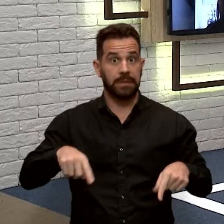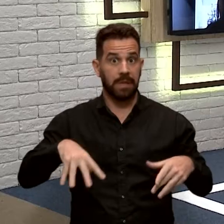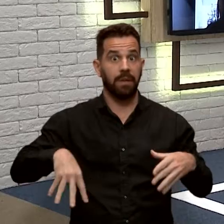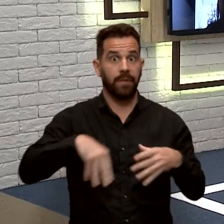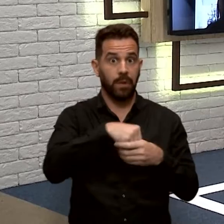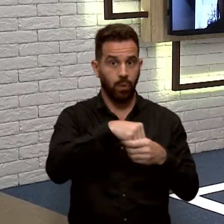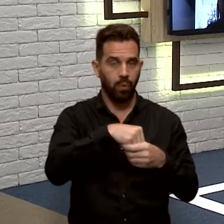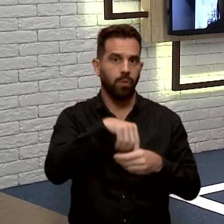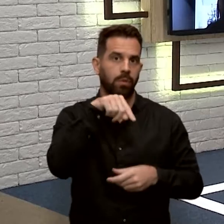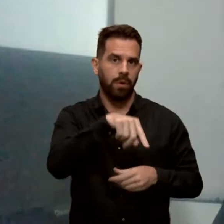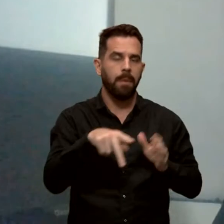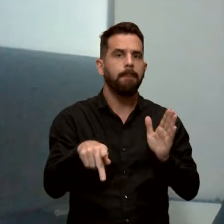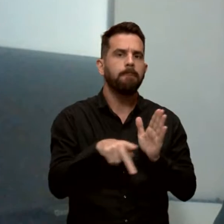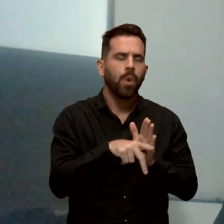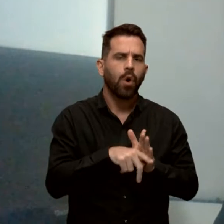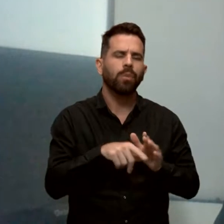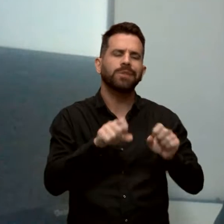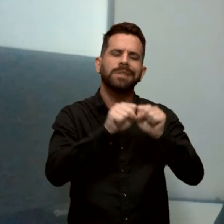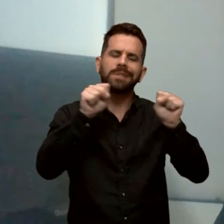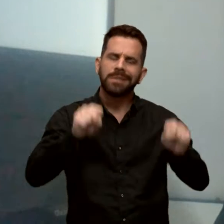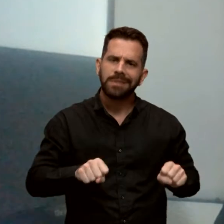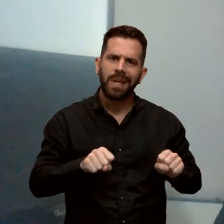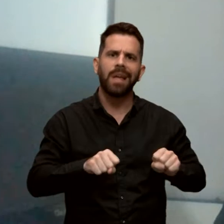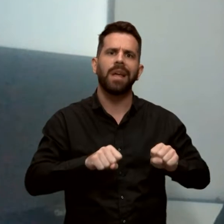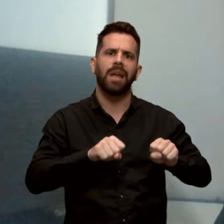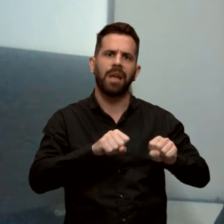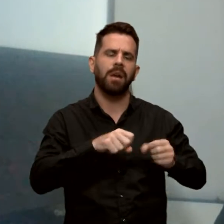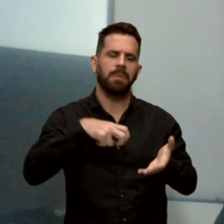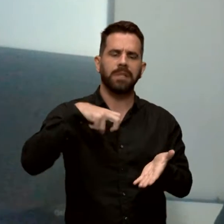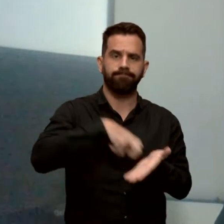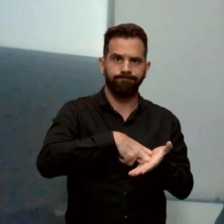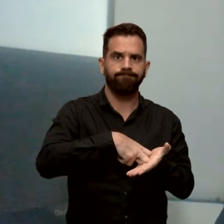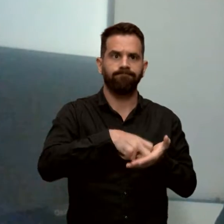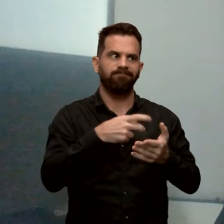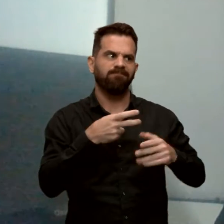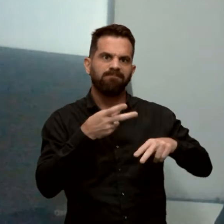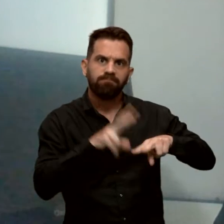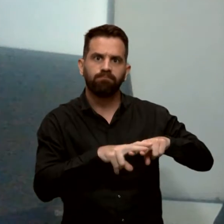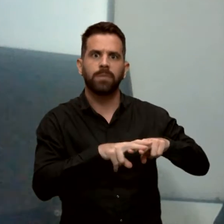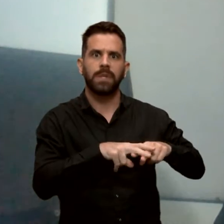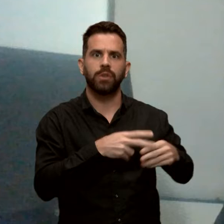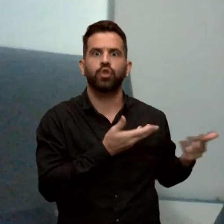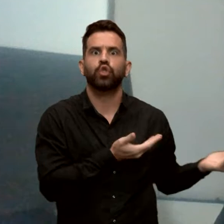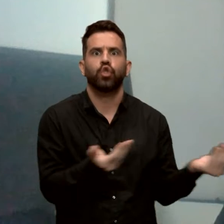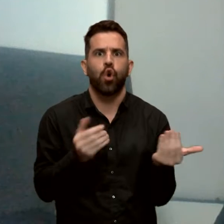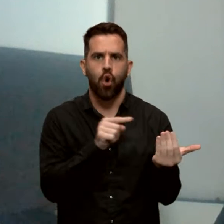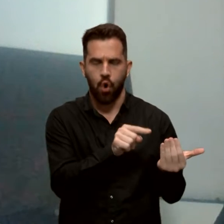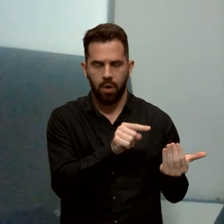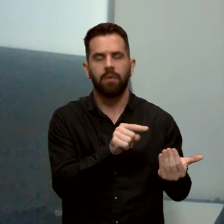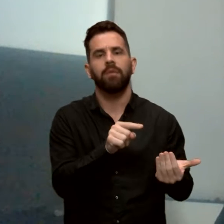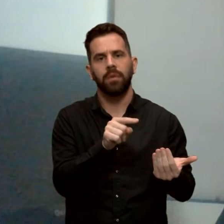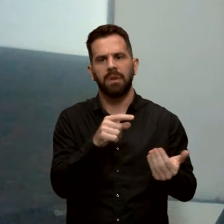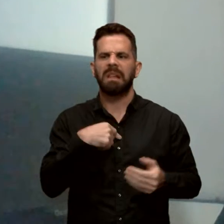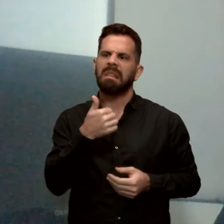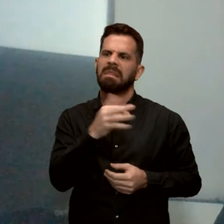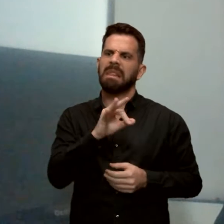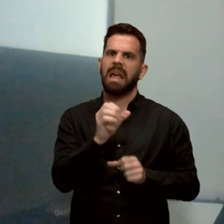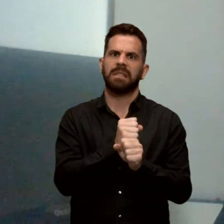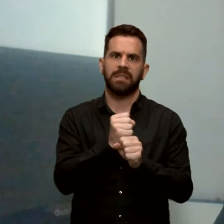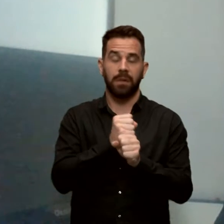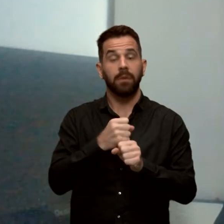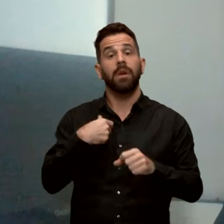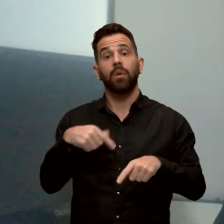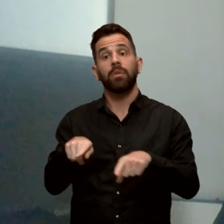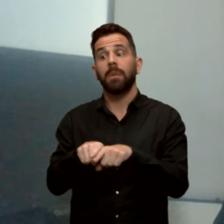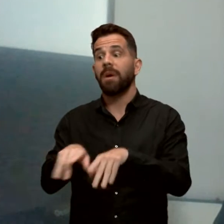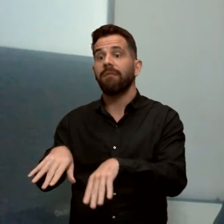de 10 anos e sou músico profissional também, tenho formação em música. E nesse tempo